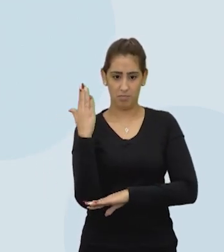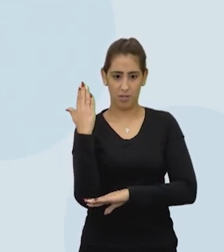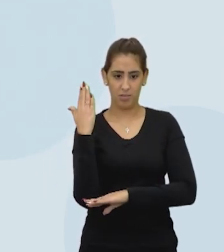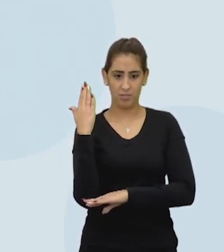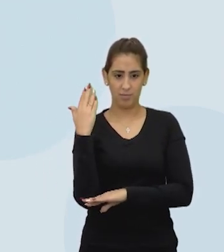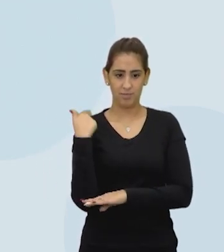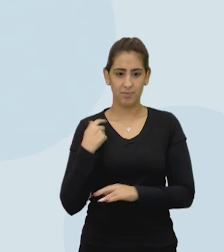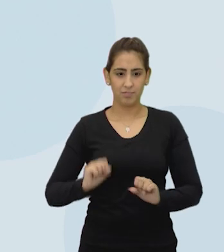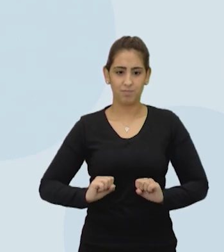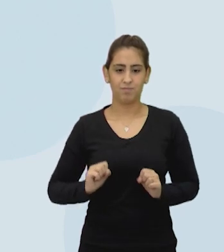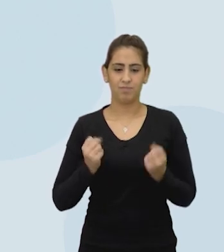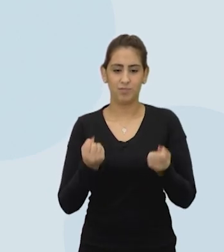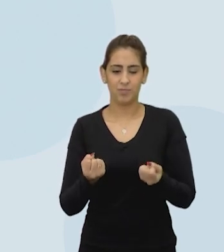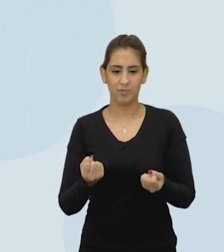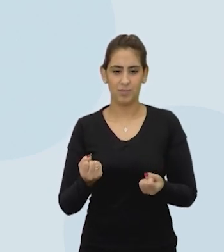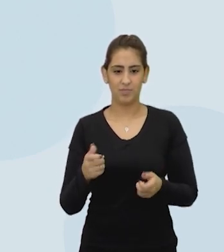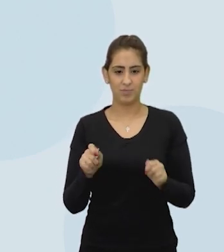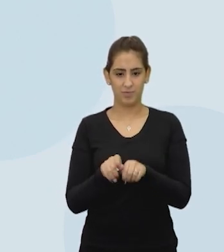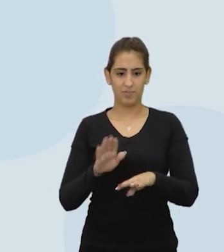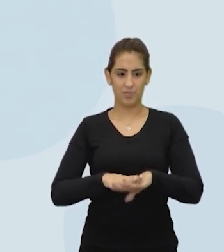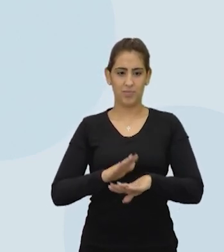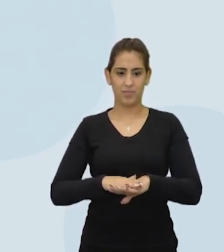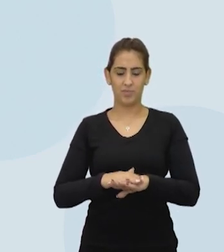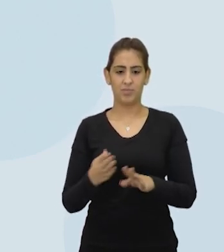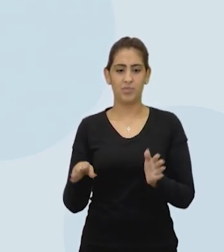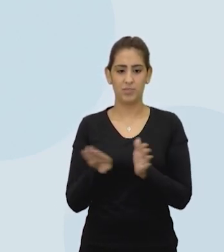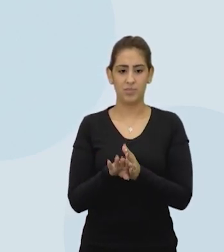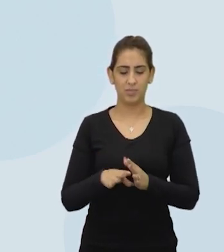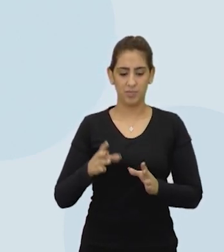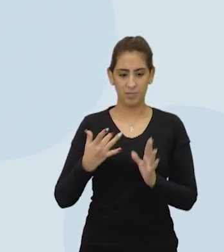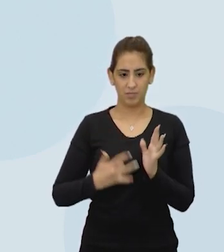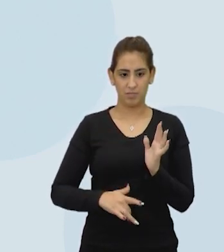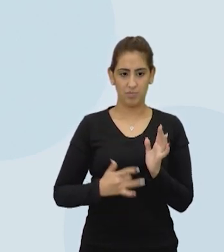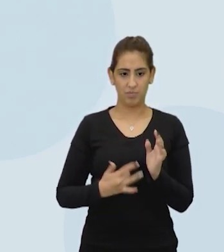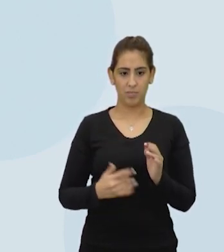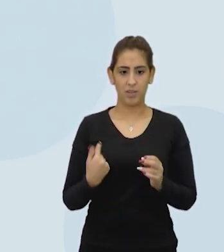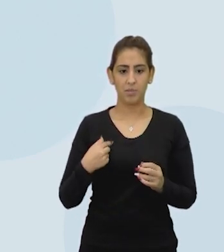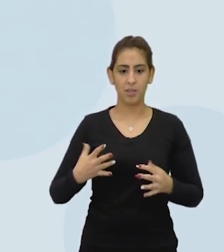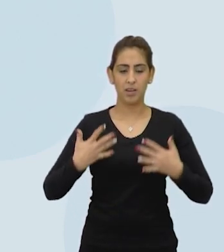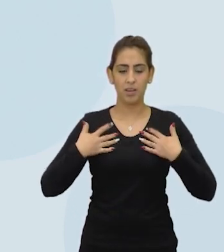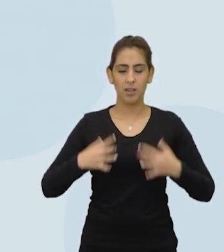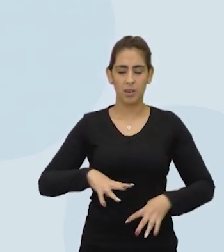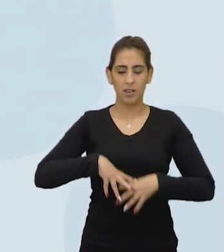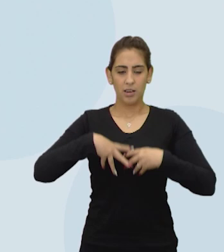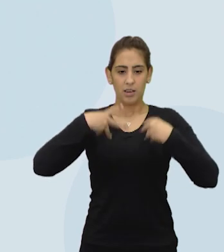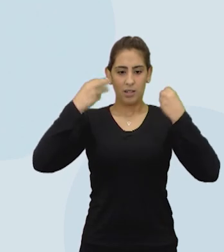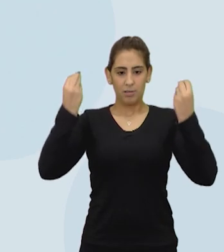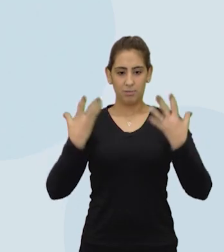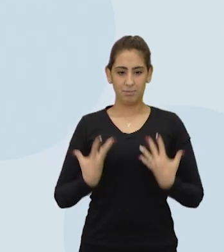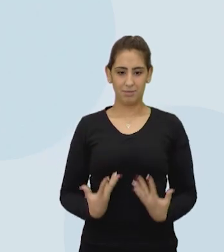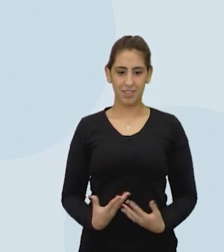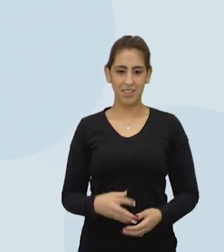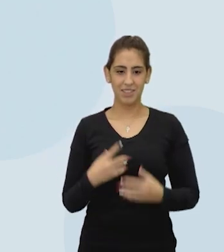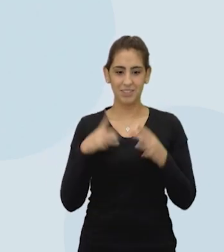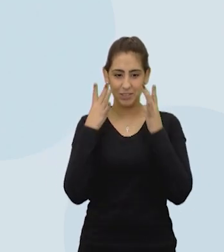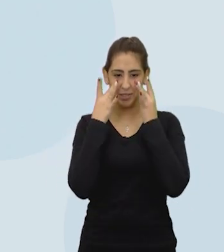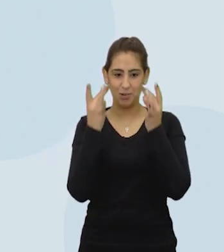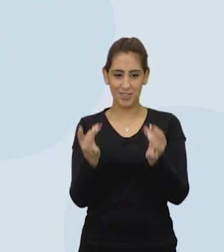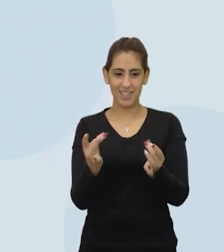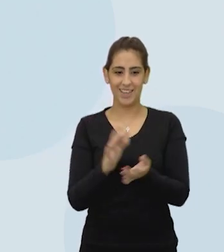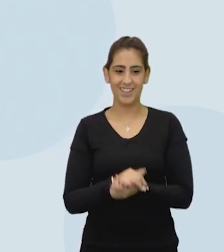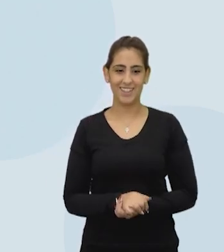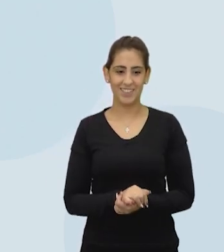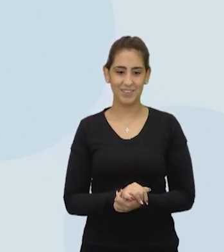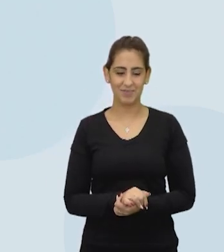esforços faço, chego a tocá-lo, minha alma se concentra. Que ventre produziu tão